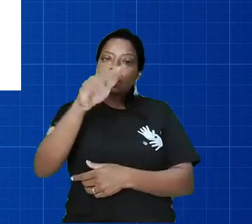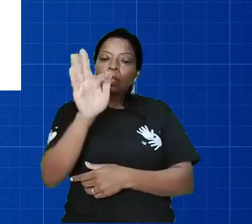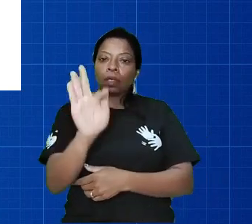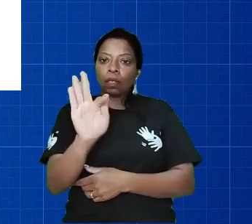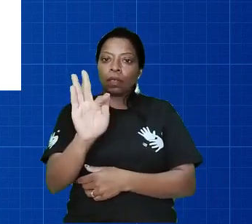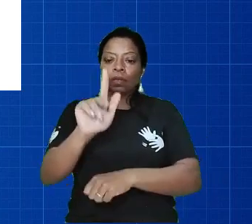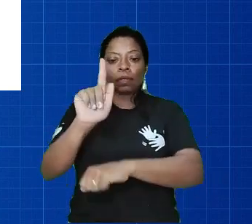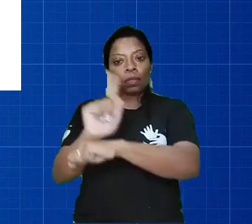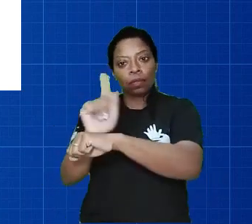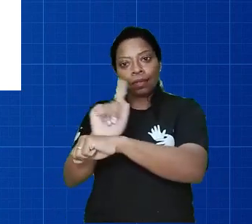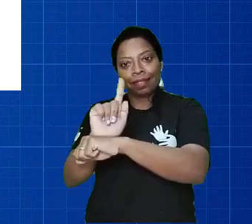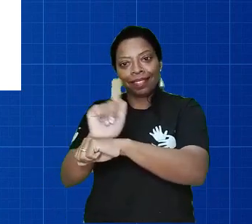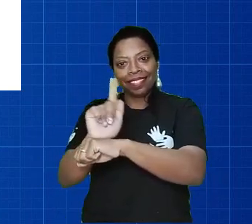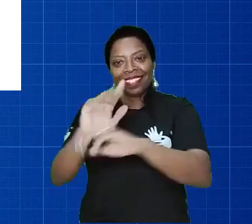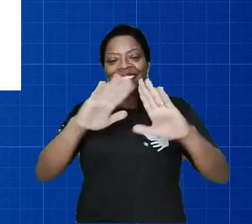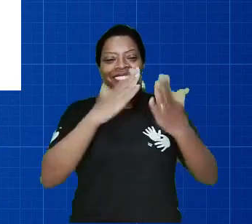da unidade.